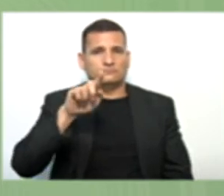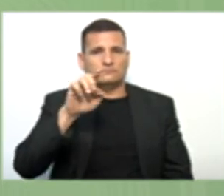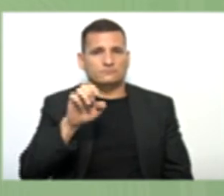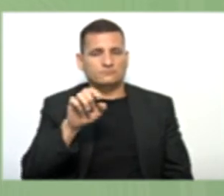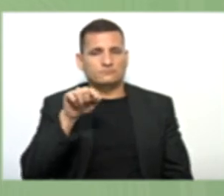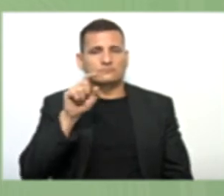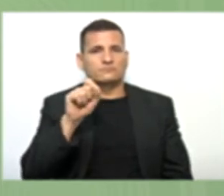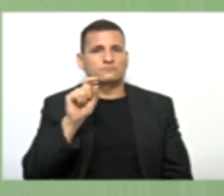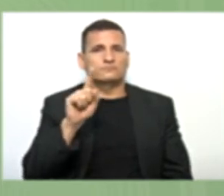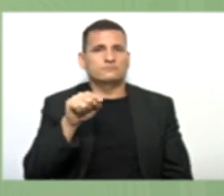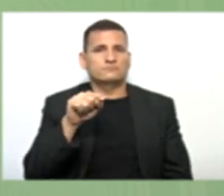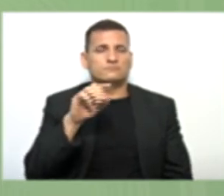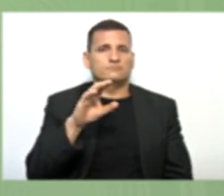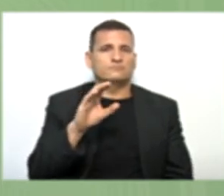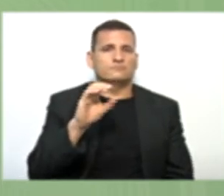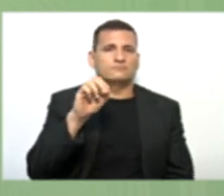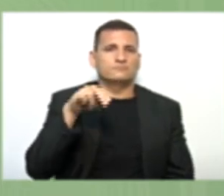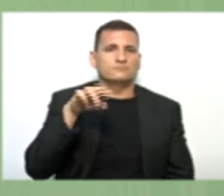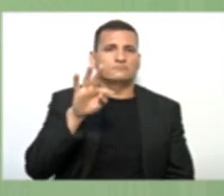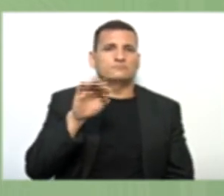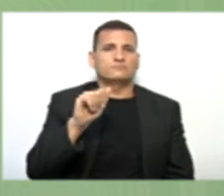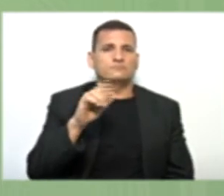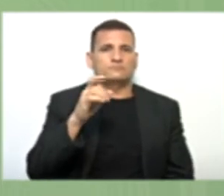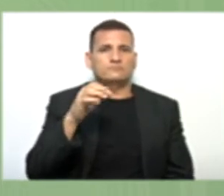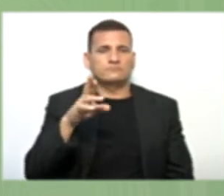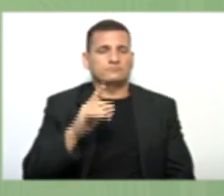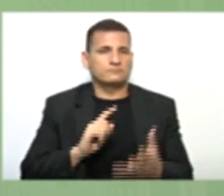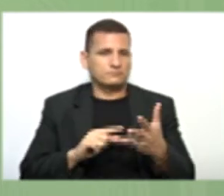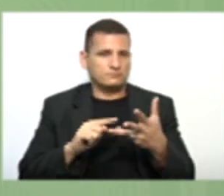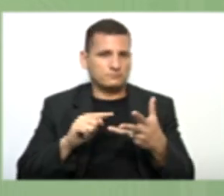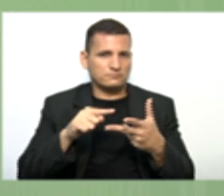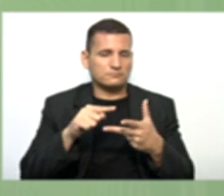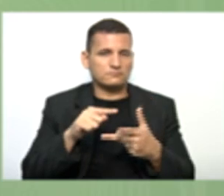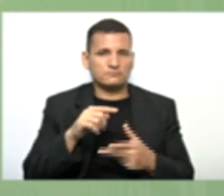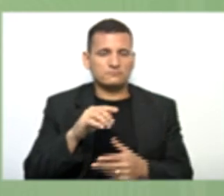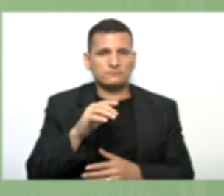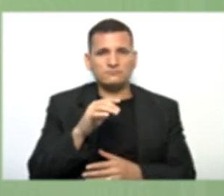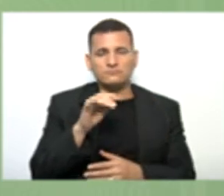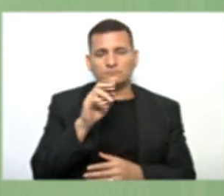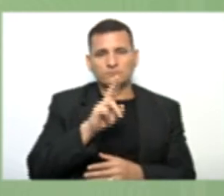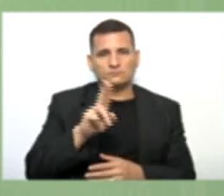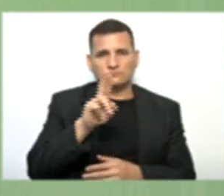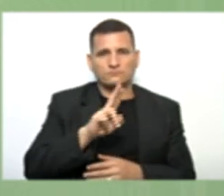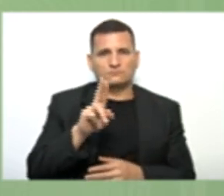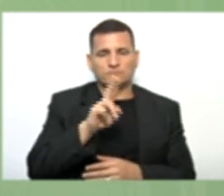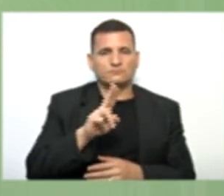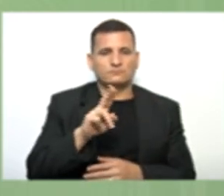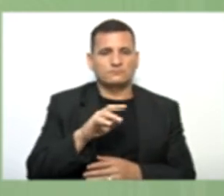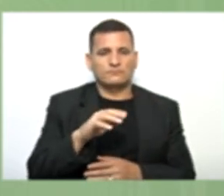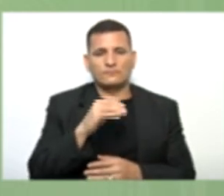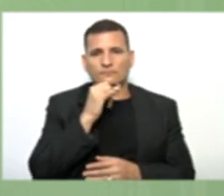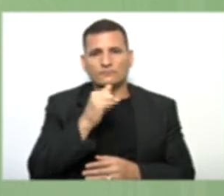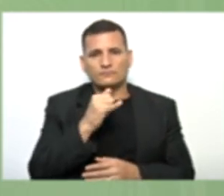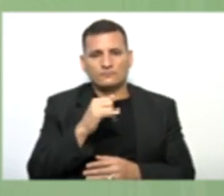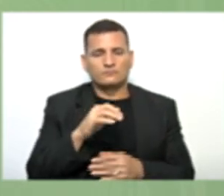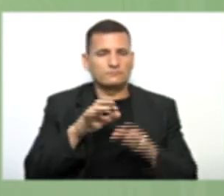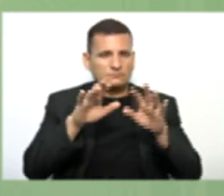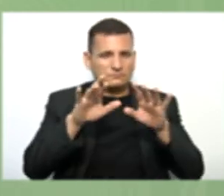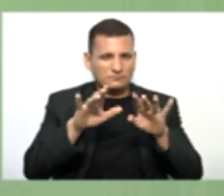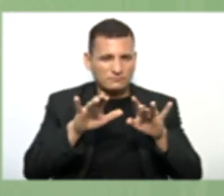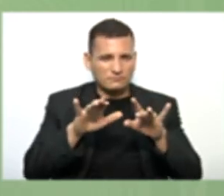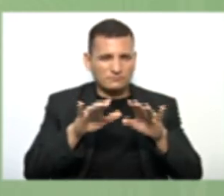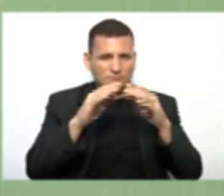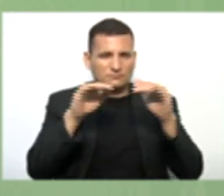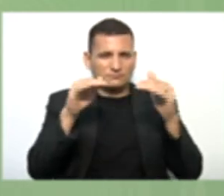um contador muito útil na hora de economizar a linha de código. Imagina que a gente tivesse que fazer isso aqui de outra